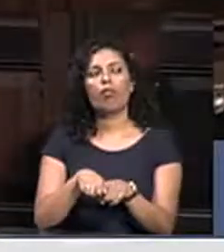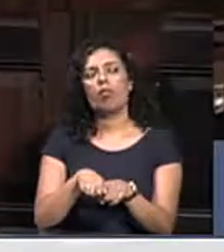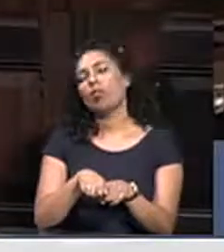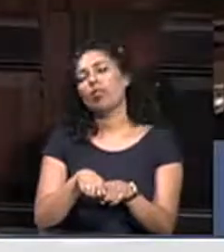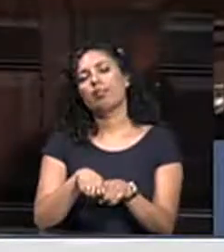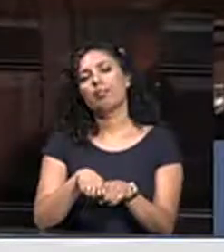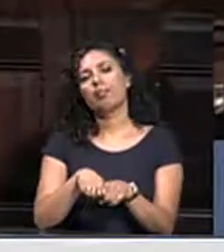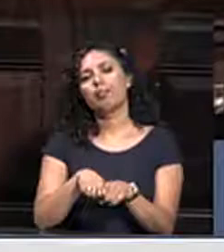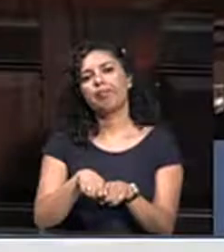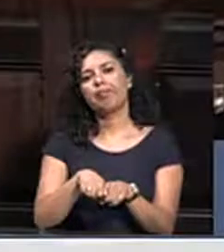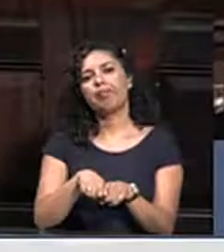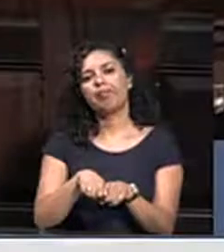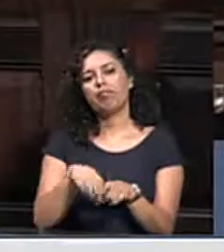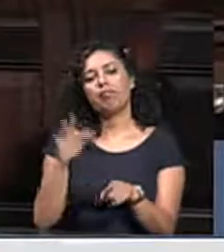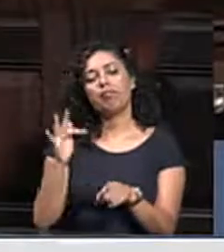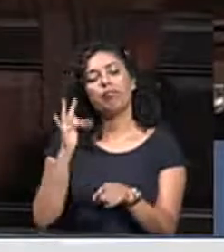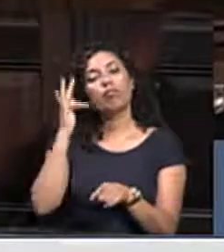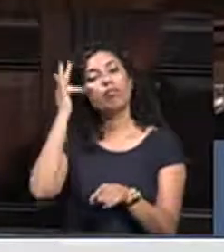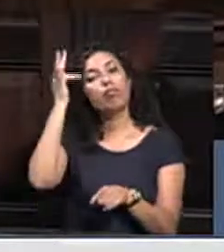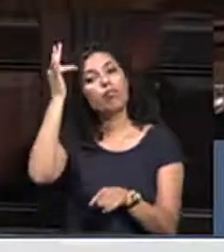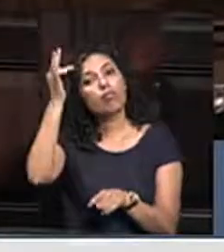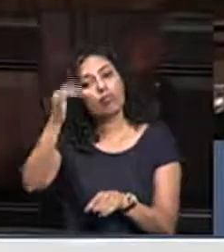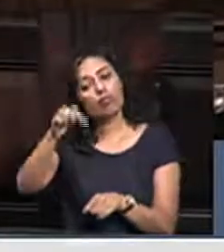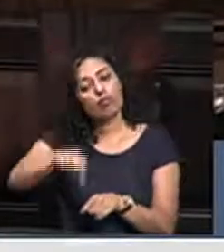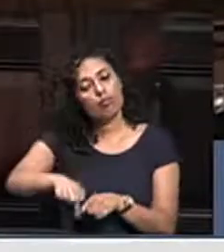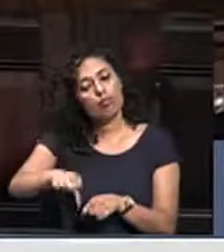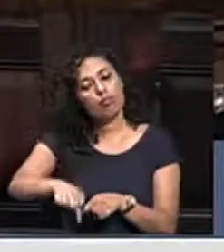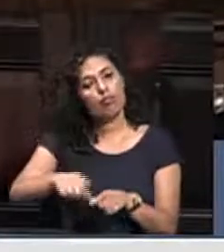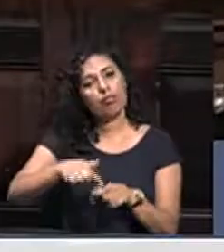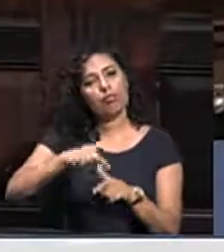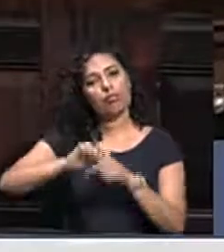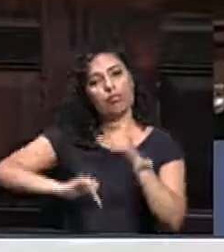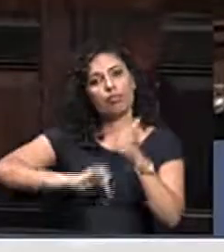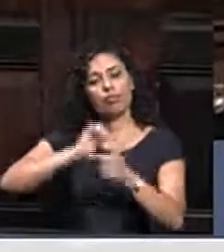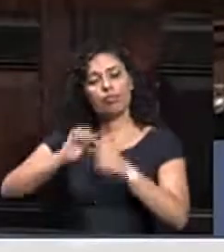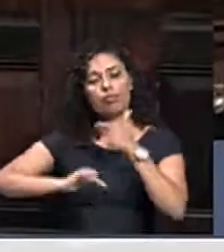sobre futuros membros